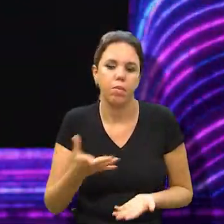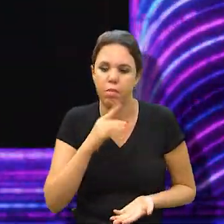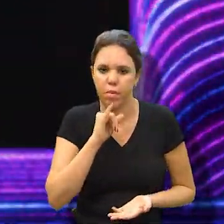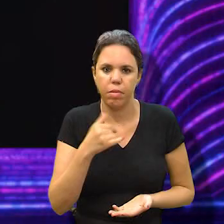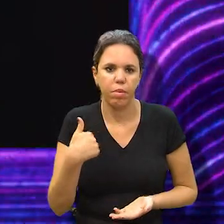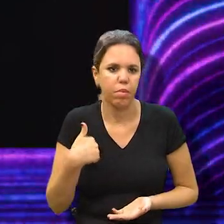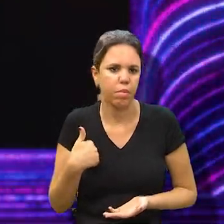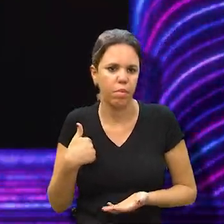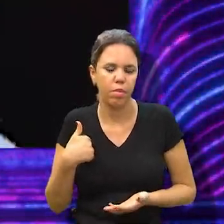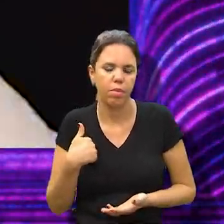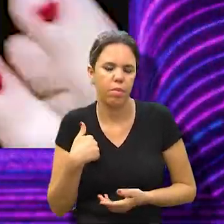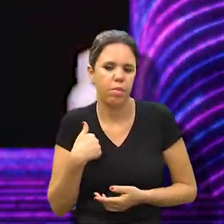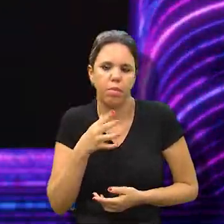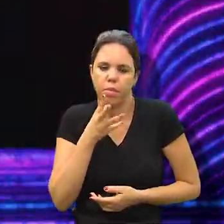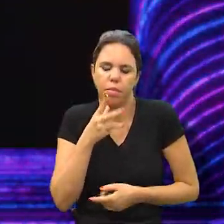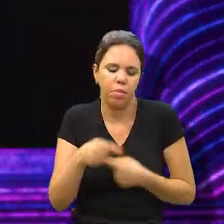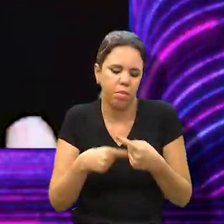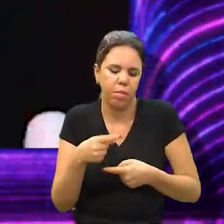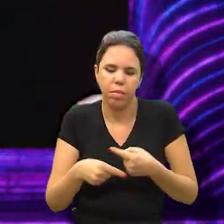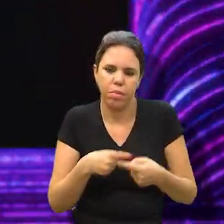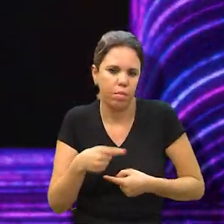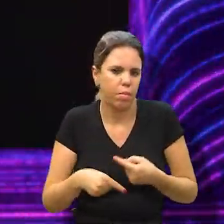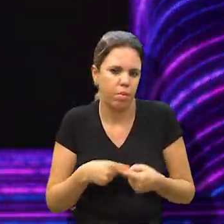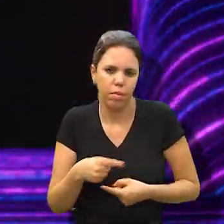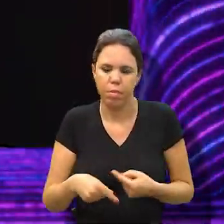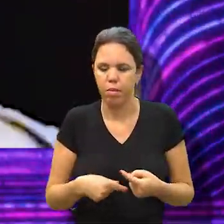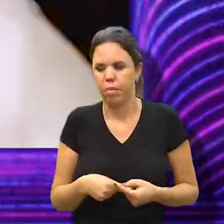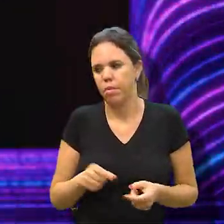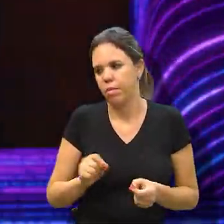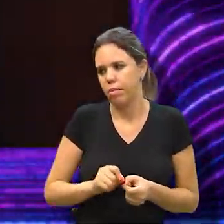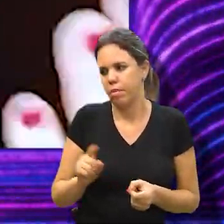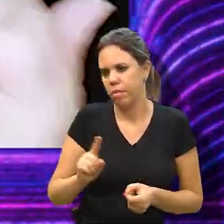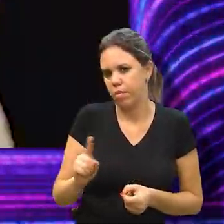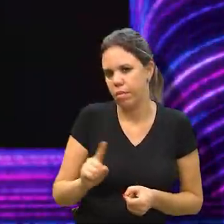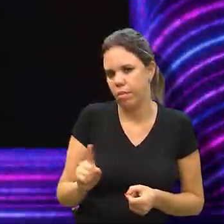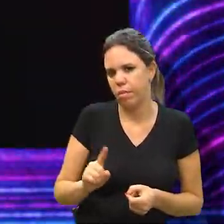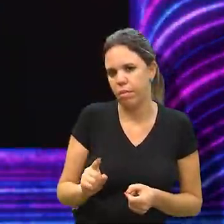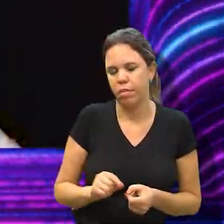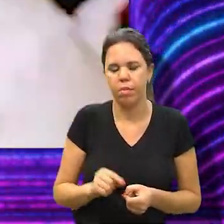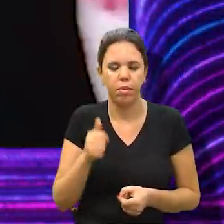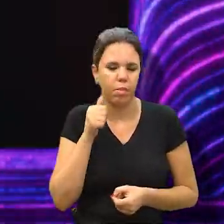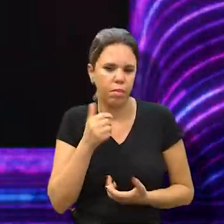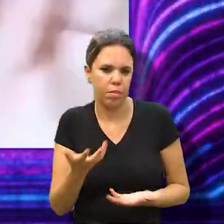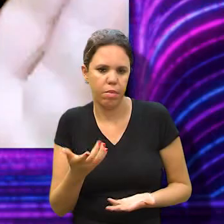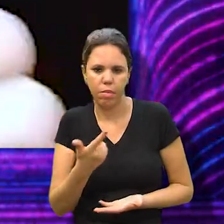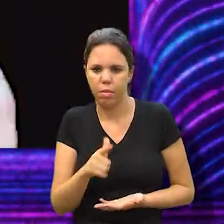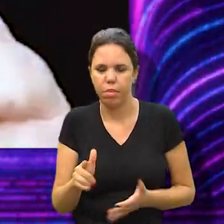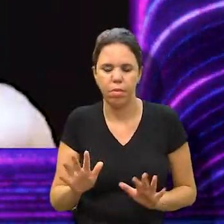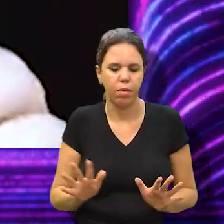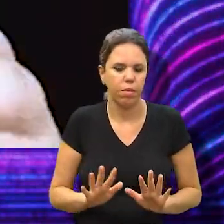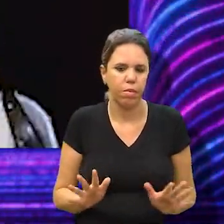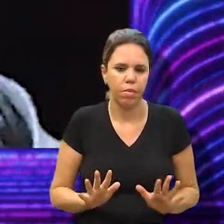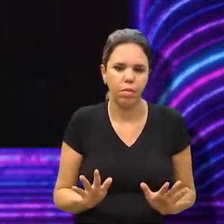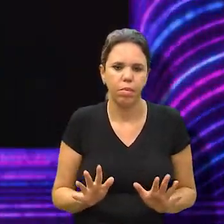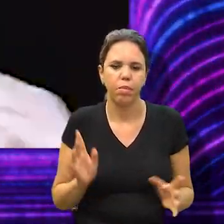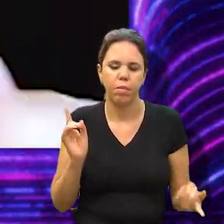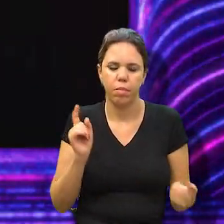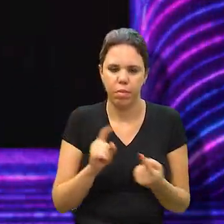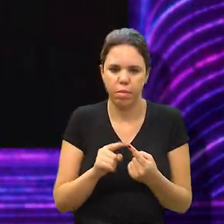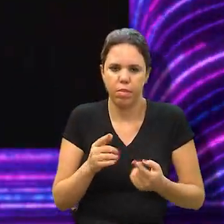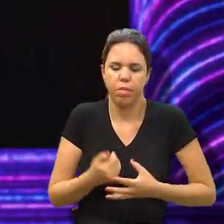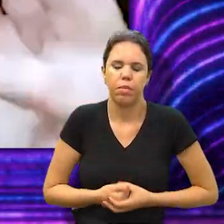pai. Eu não fico enrolando sobre, ele vai fazer, não vai fazer, ela vai querer, não vai querer. Não, eu sou